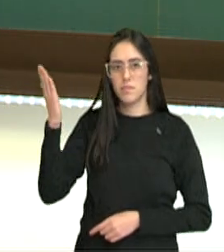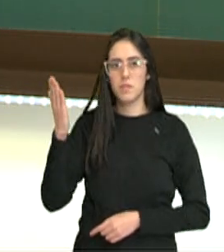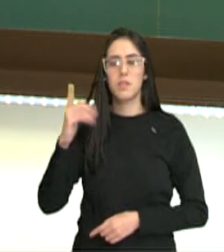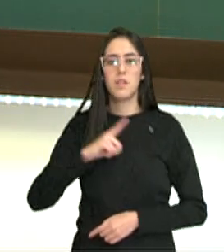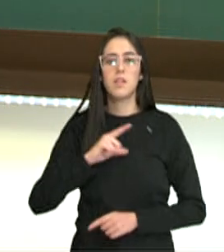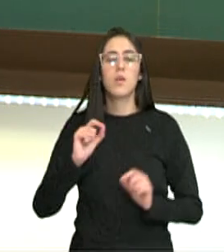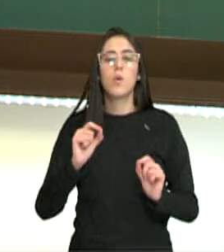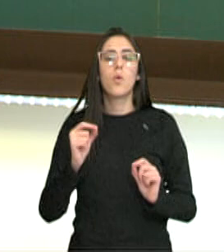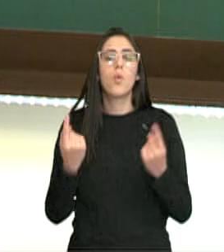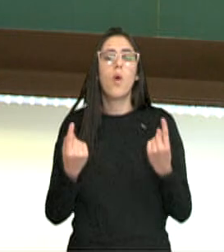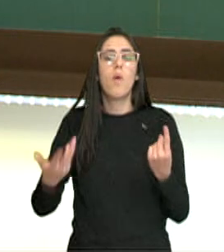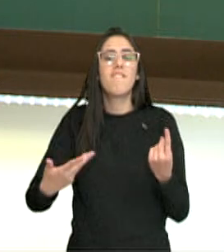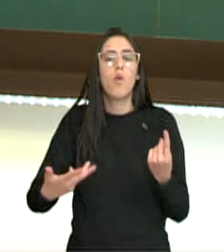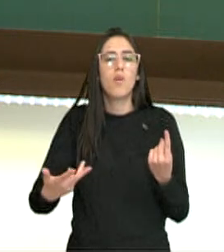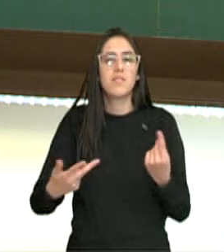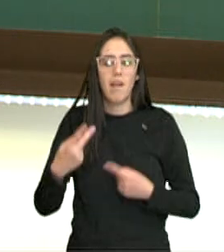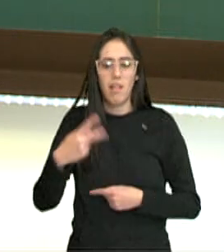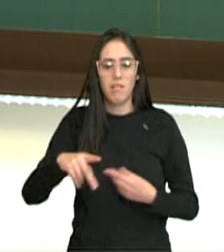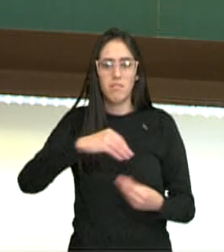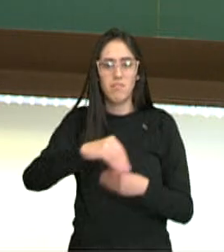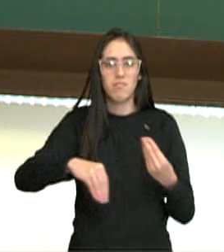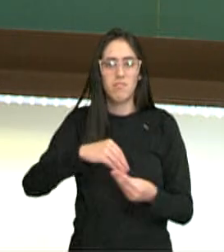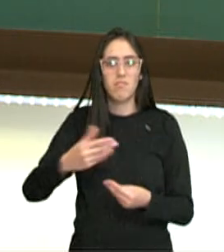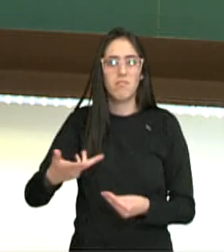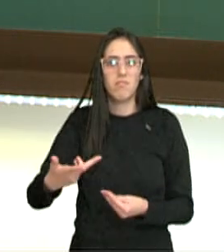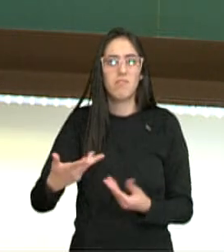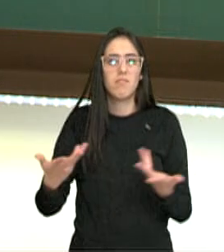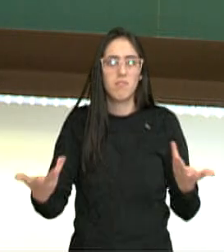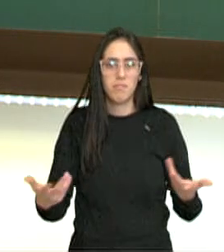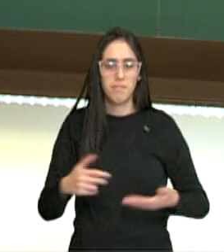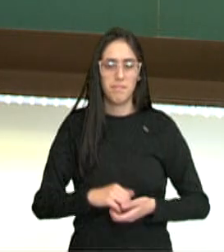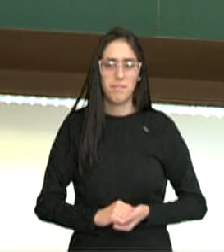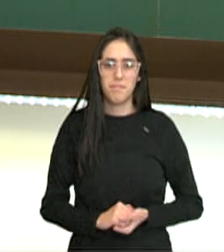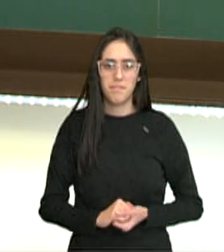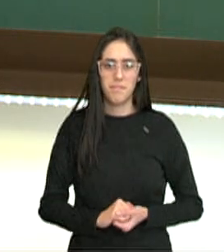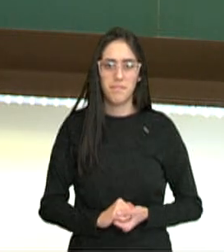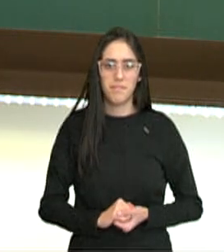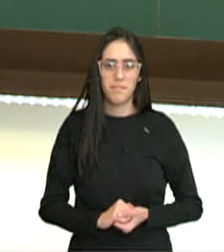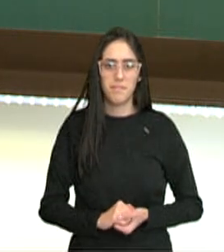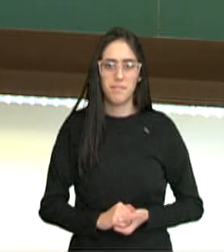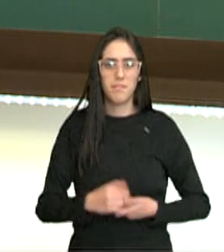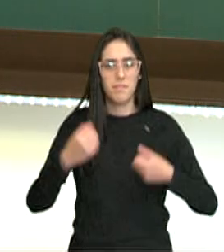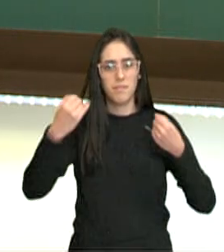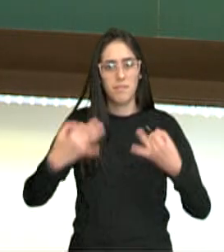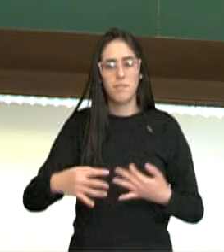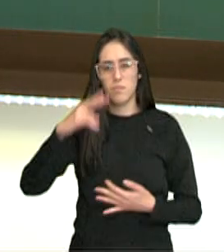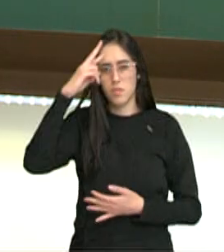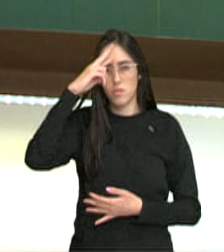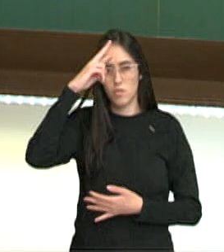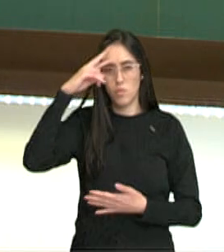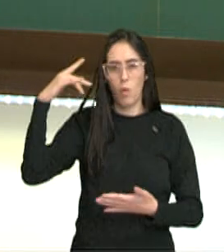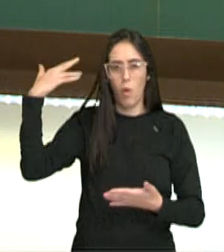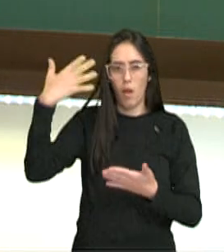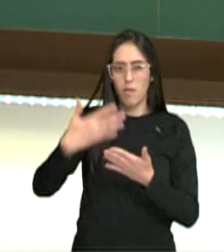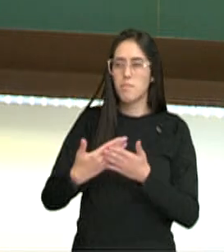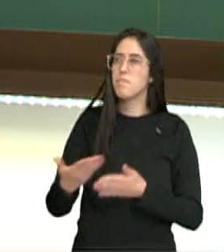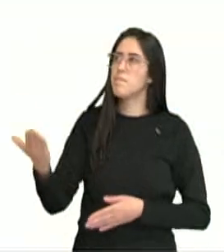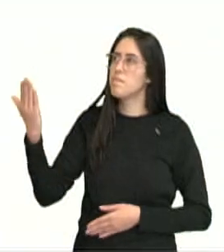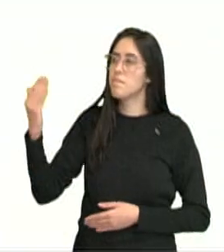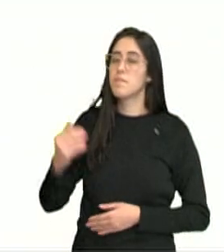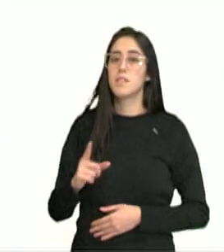é a velocidade que essa reação vai acontecer. Vamos falar um pouquinho sobre a história da cinética.